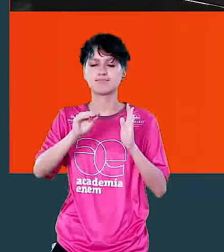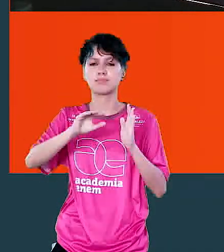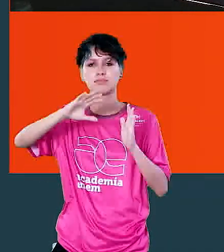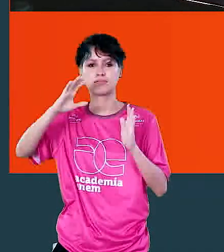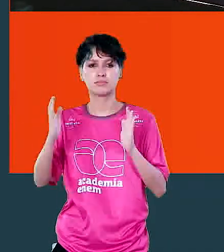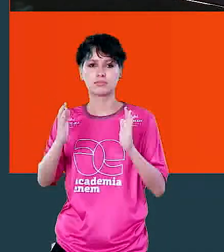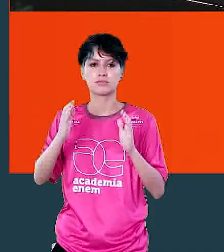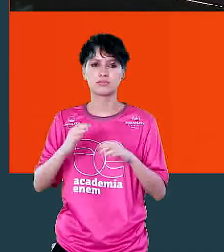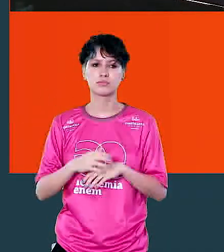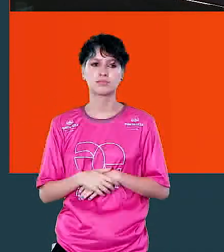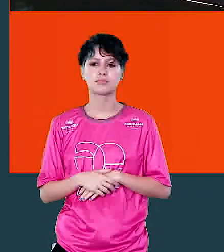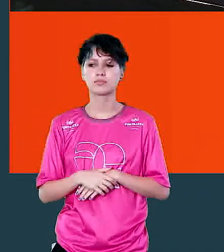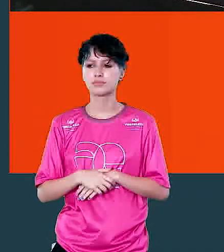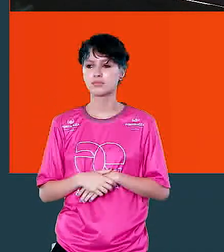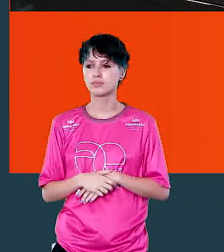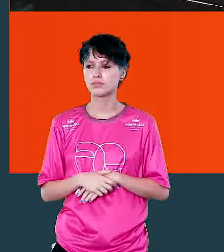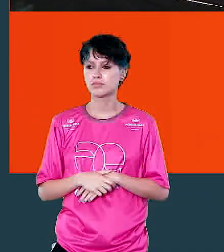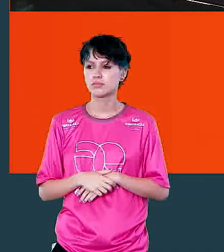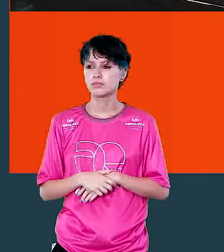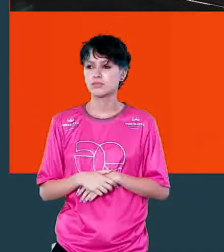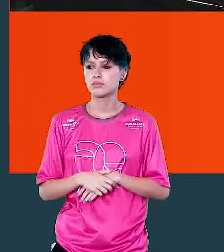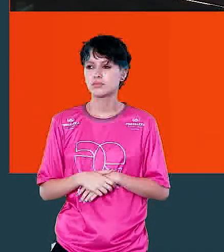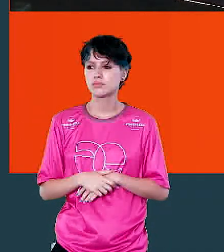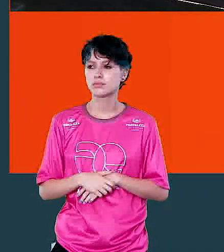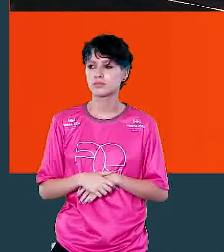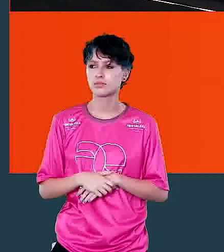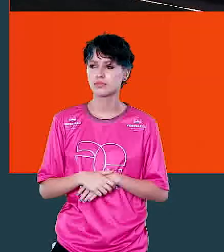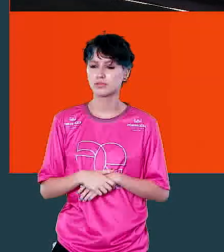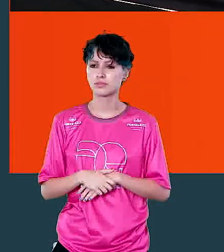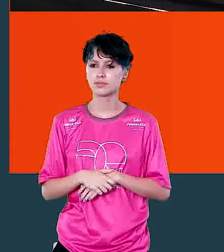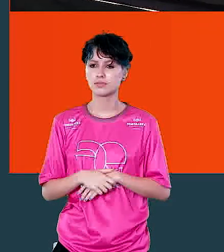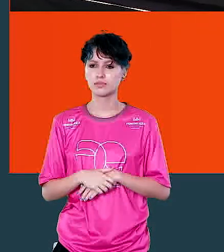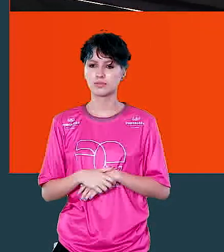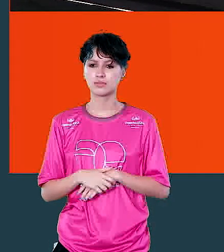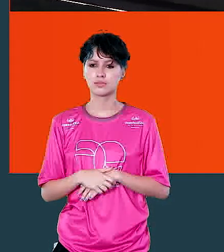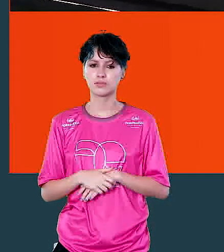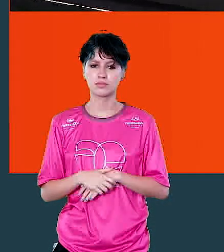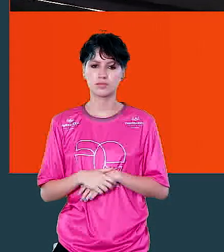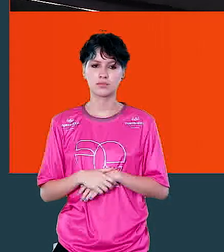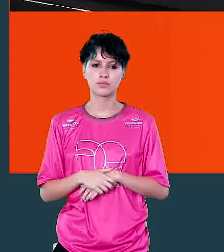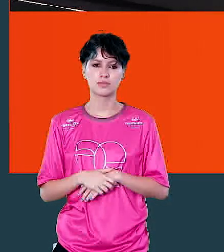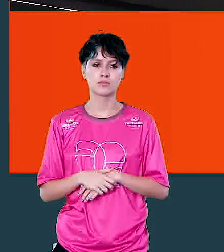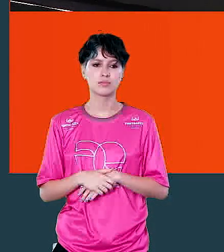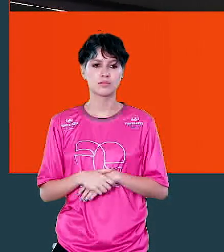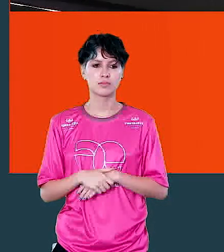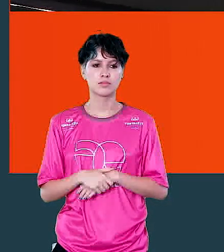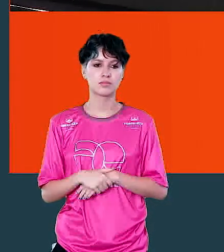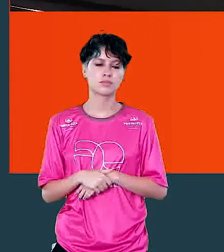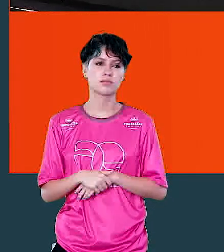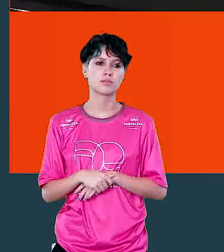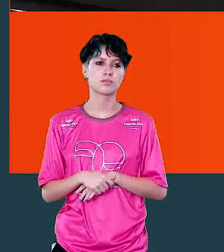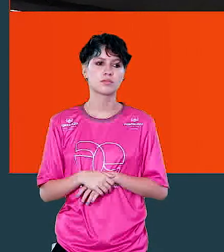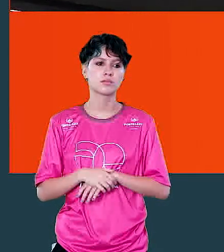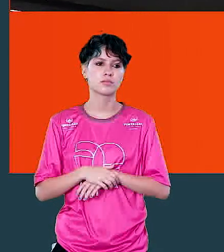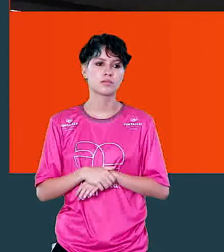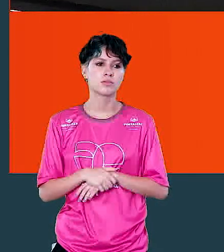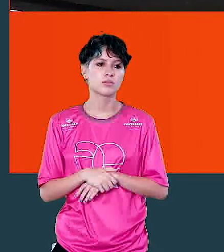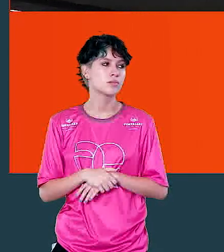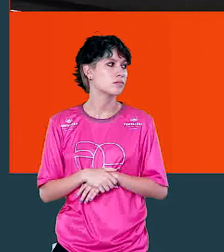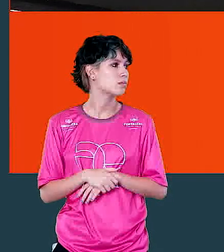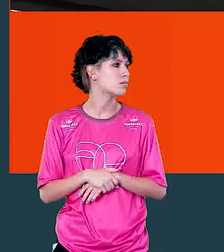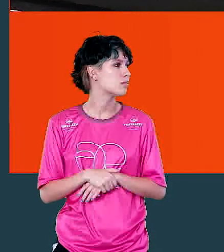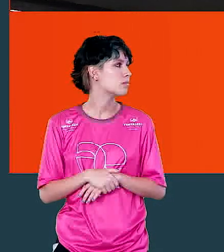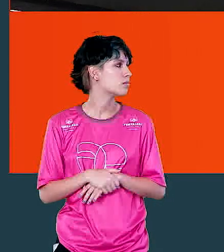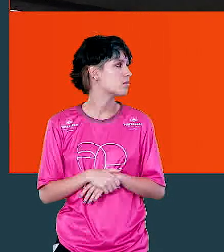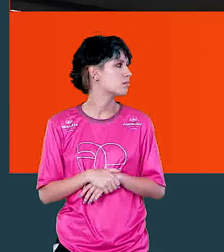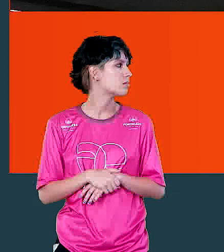Óxidos ácidos, abre o parênteses. Dentro do parênteses tu vai escrever chuva ácida. Fecha parênteses.